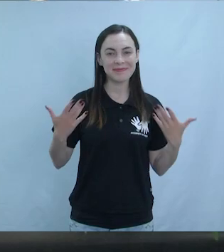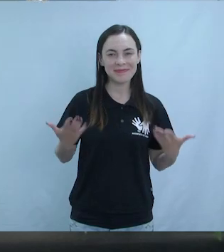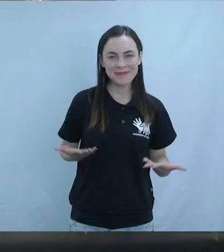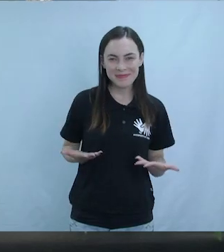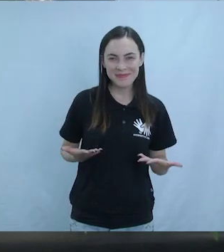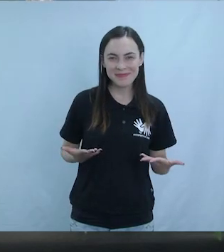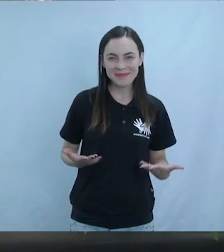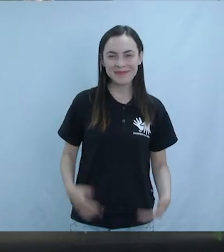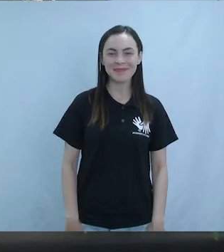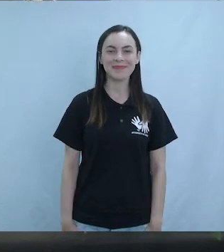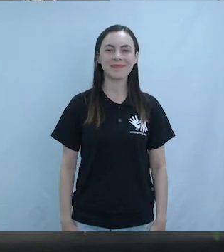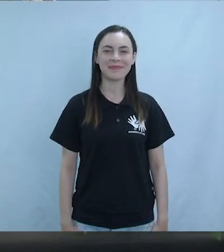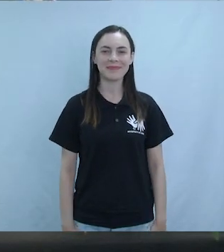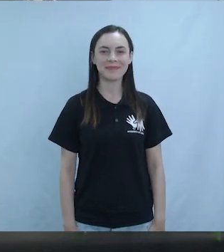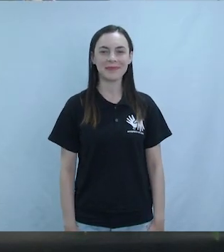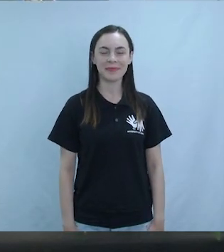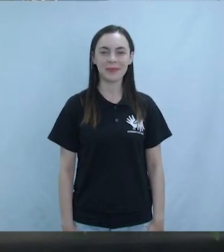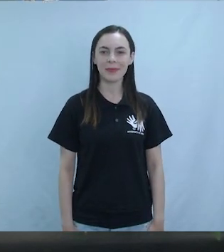E aí?